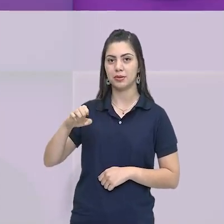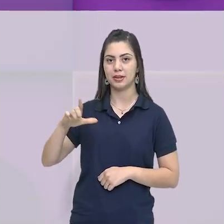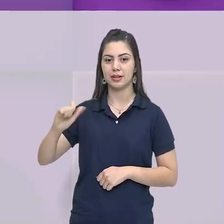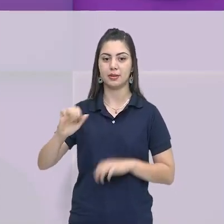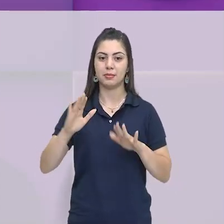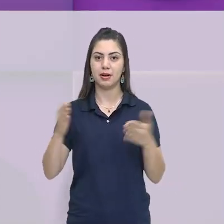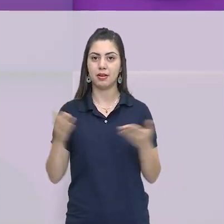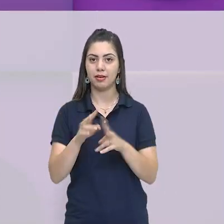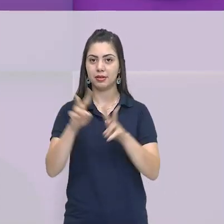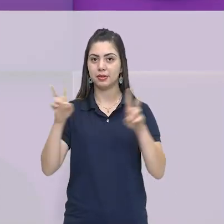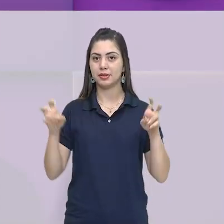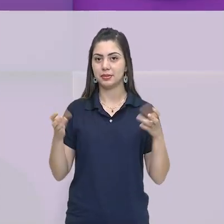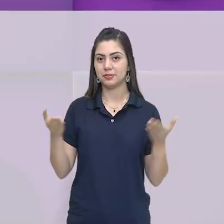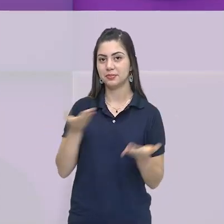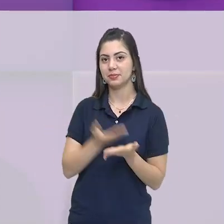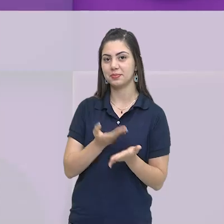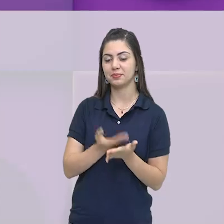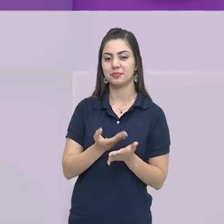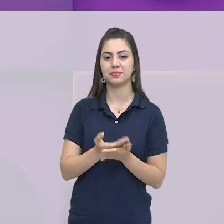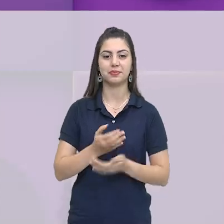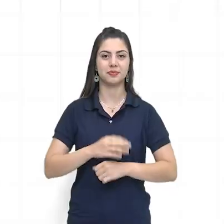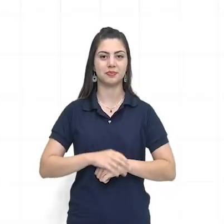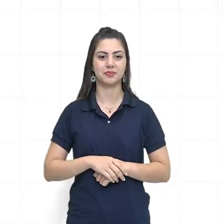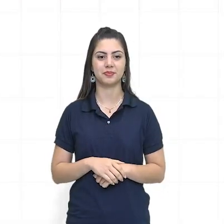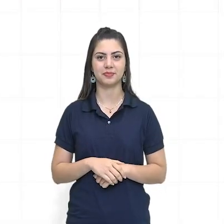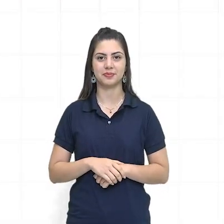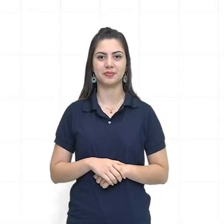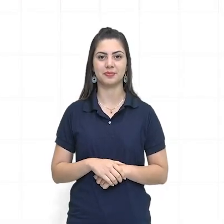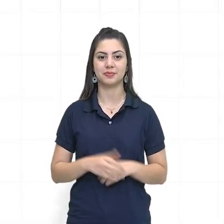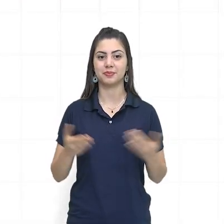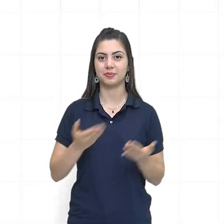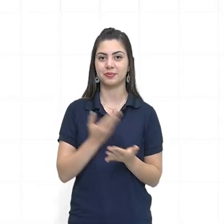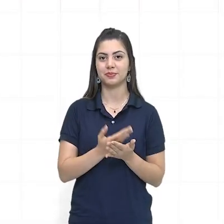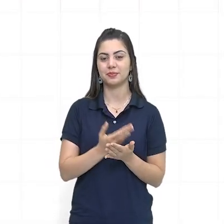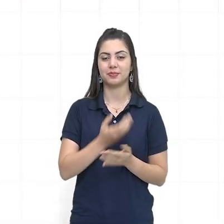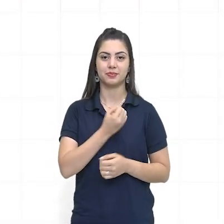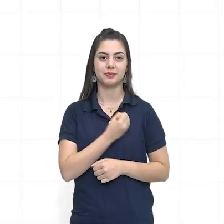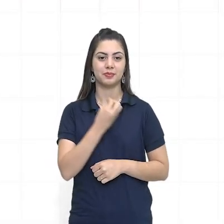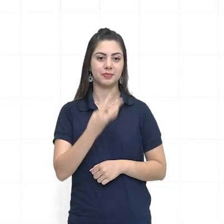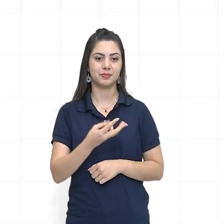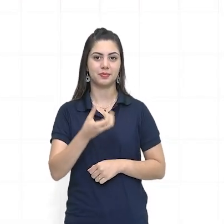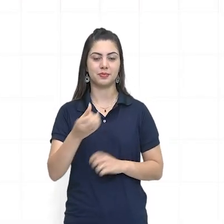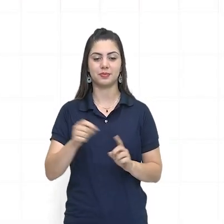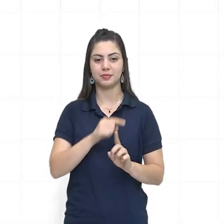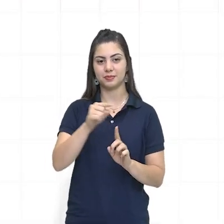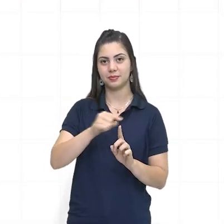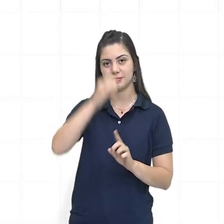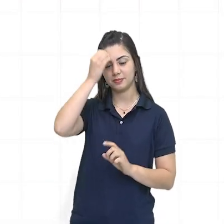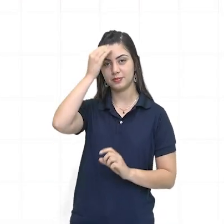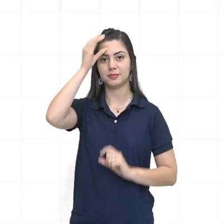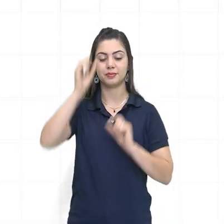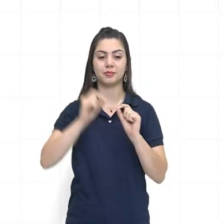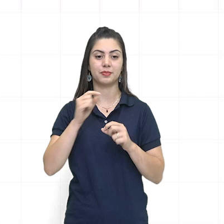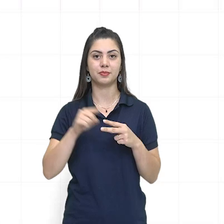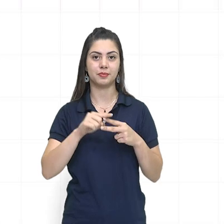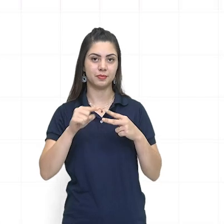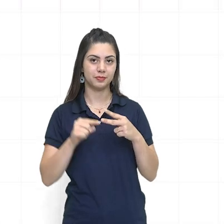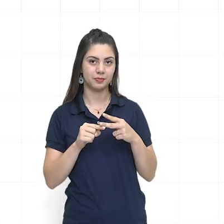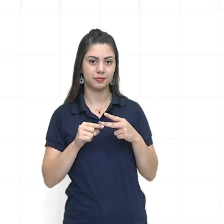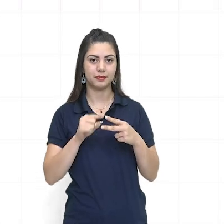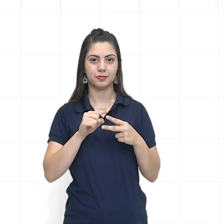ver o tema da nossa aula de hoje. Aula de número 36, objeto de